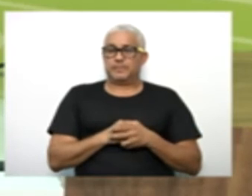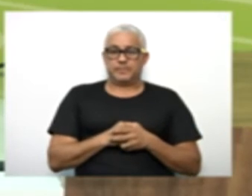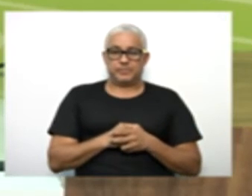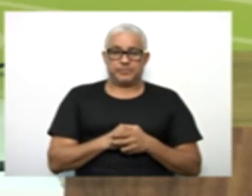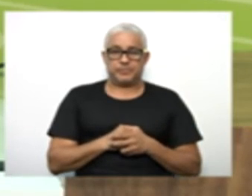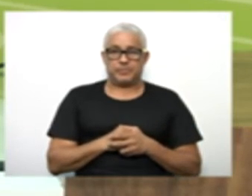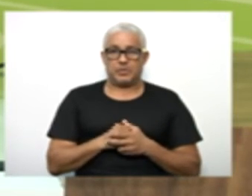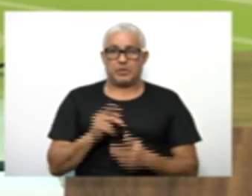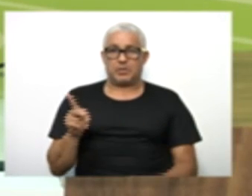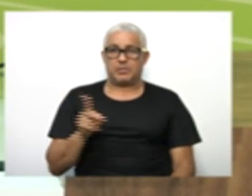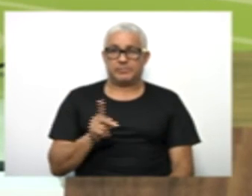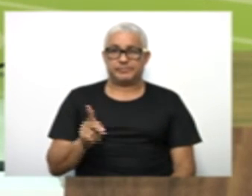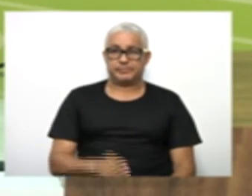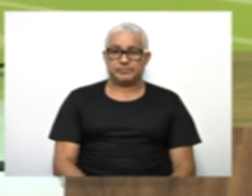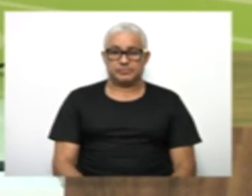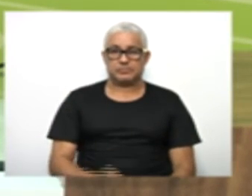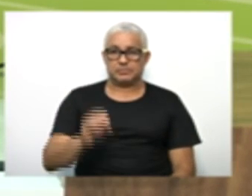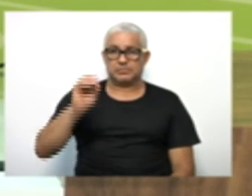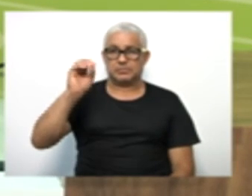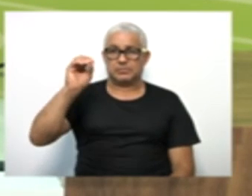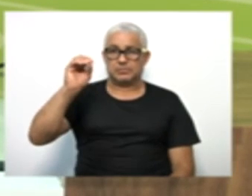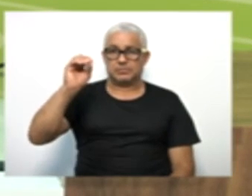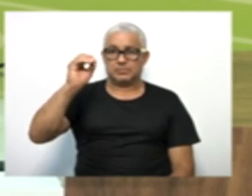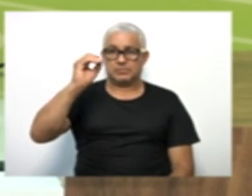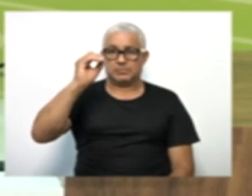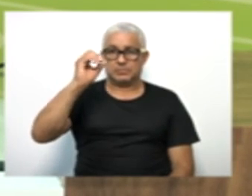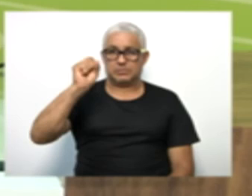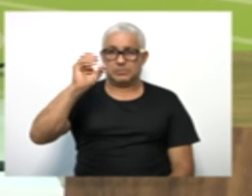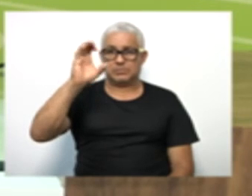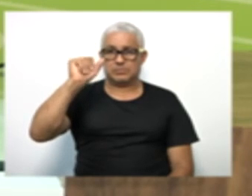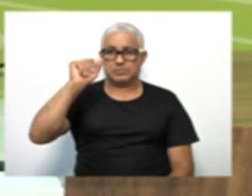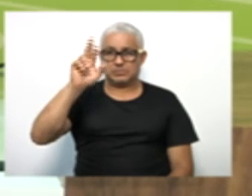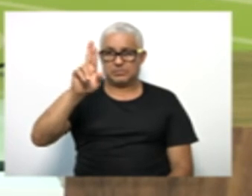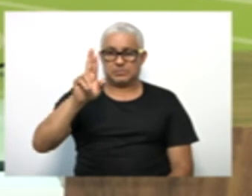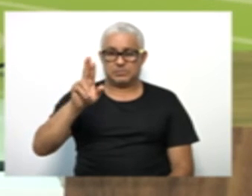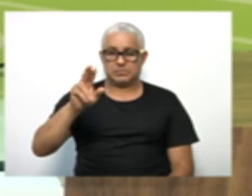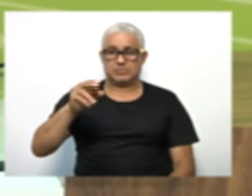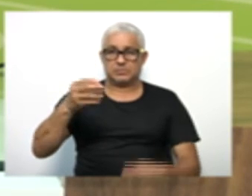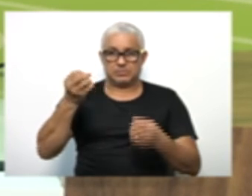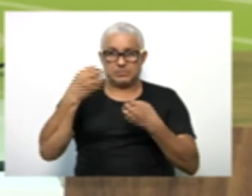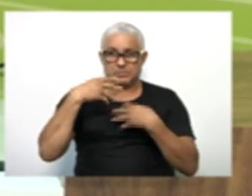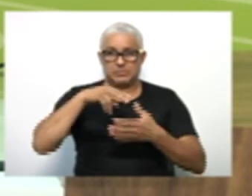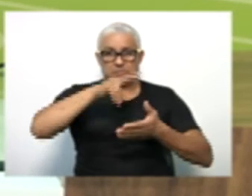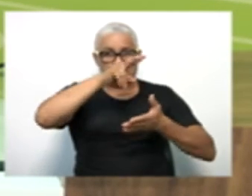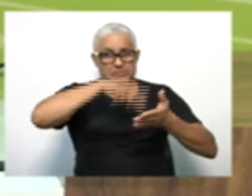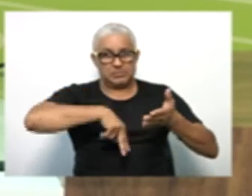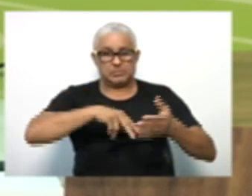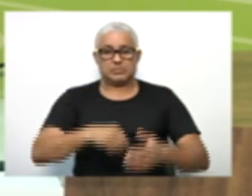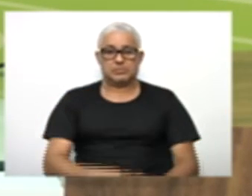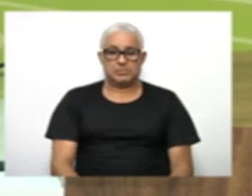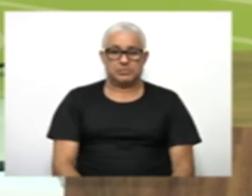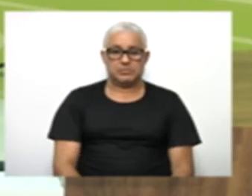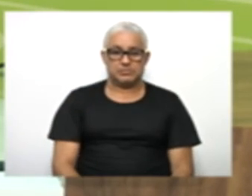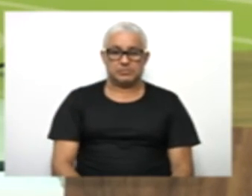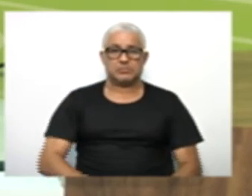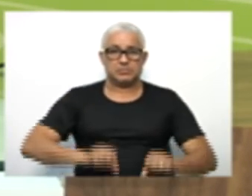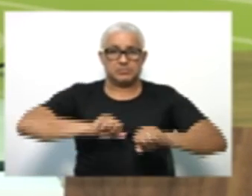do que o professor Oscar Motomura nos ensina aqui. Eu vou ler aqui, professor, para Ótimo. que